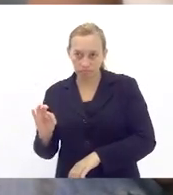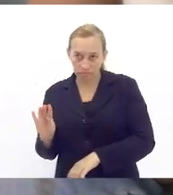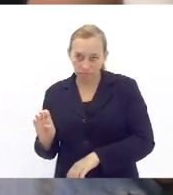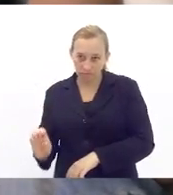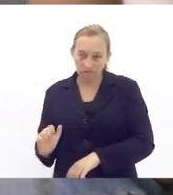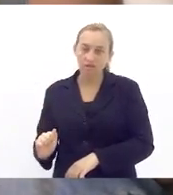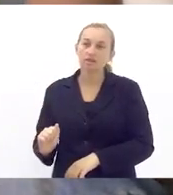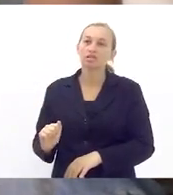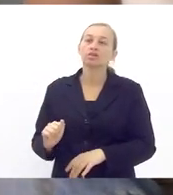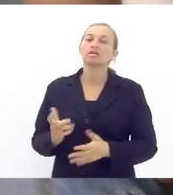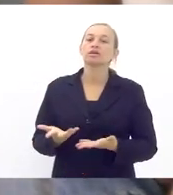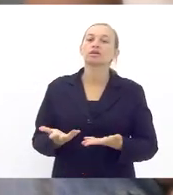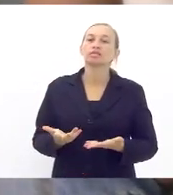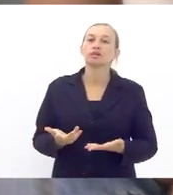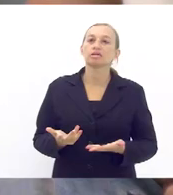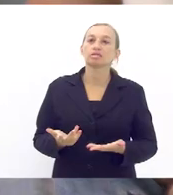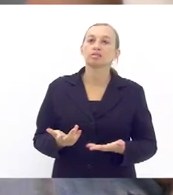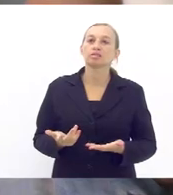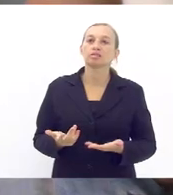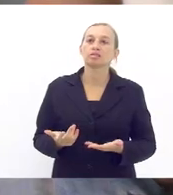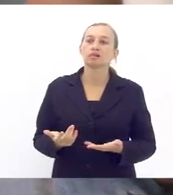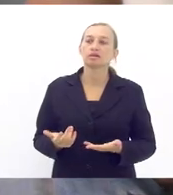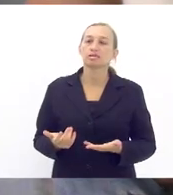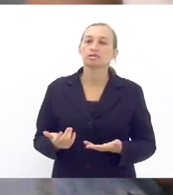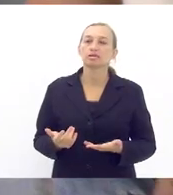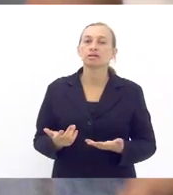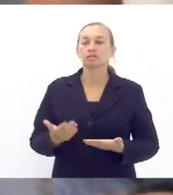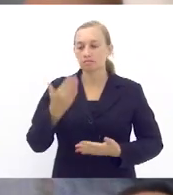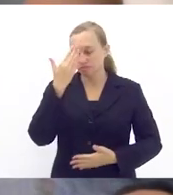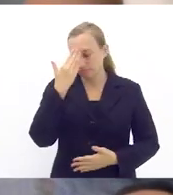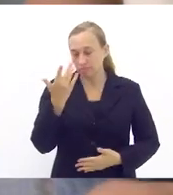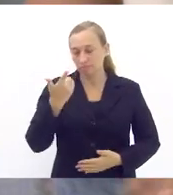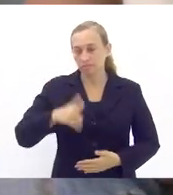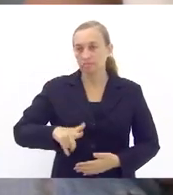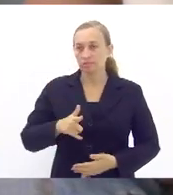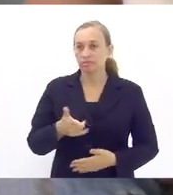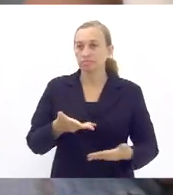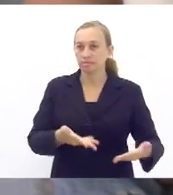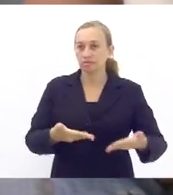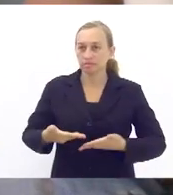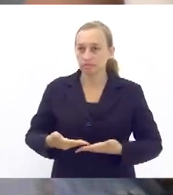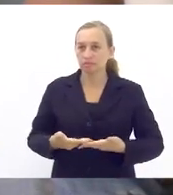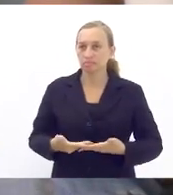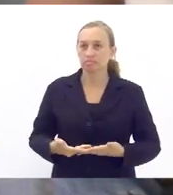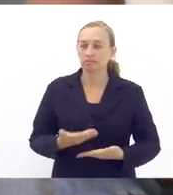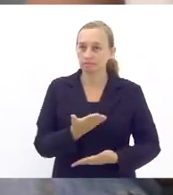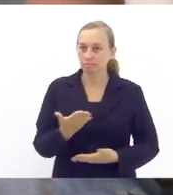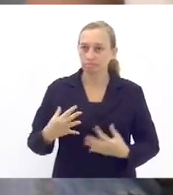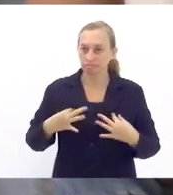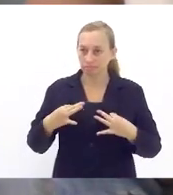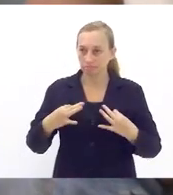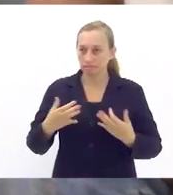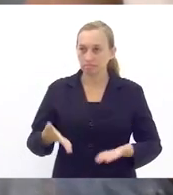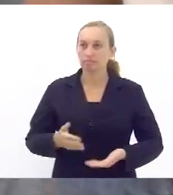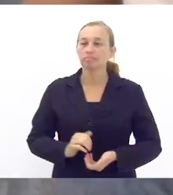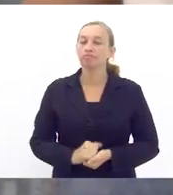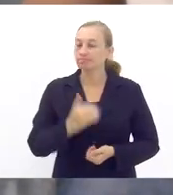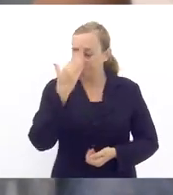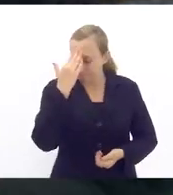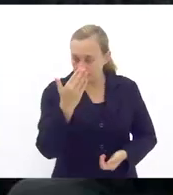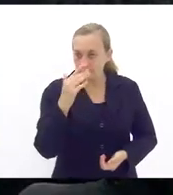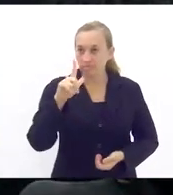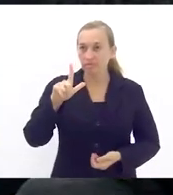patrimônio imaterial e é isso muito obrigado Mais Uma Vez pelo convite pela disposição obrigado